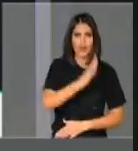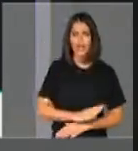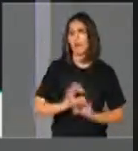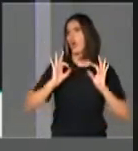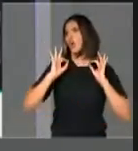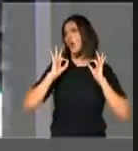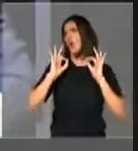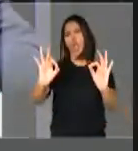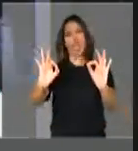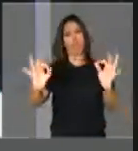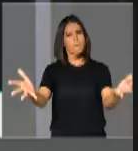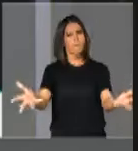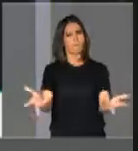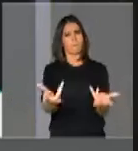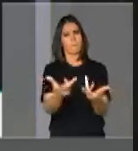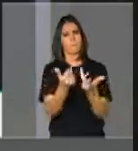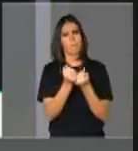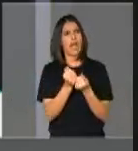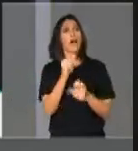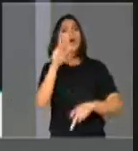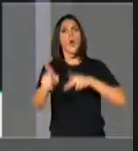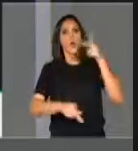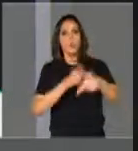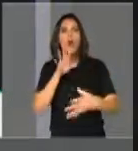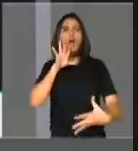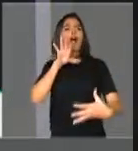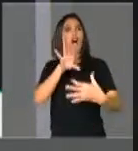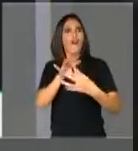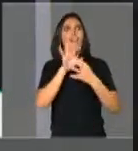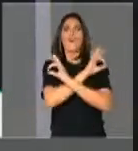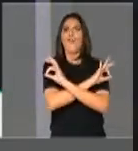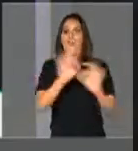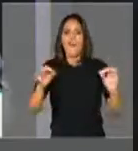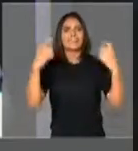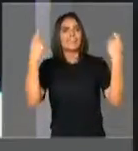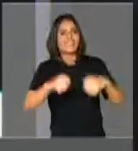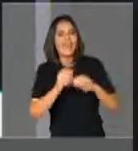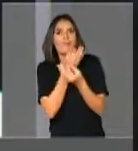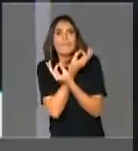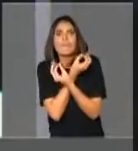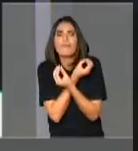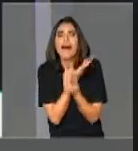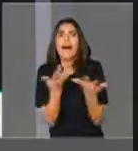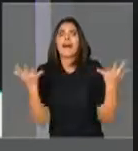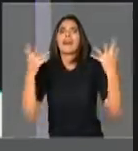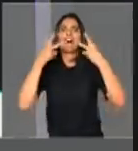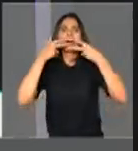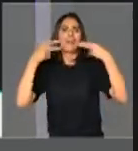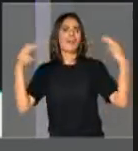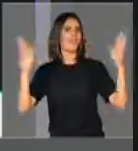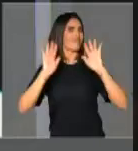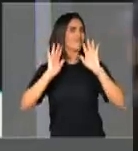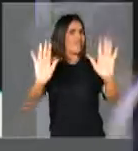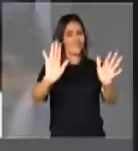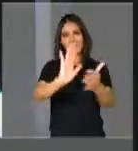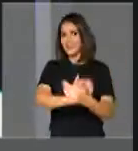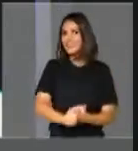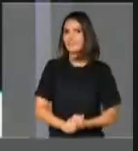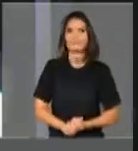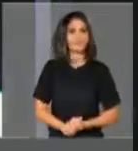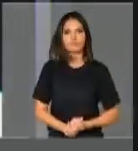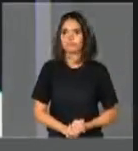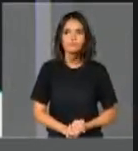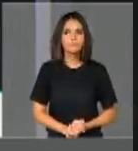país que estejam correspondendo à altura das necessidades do povo brasileiro, que